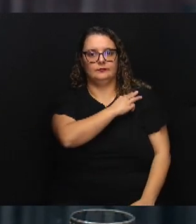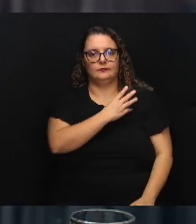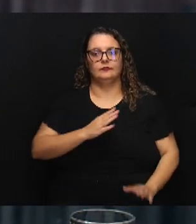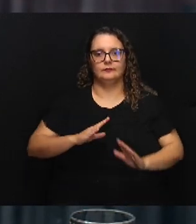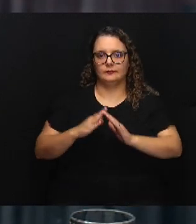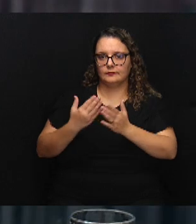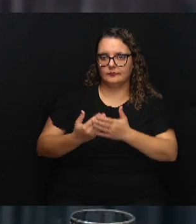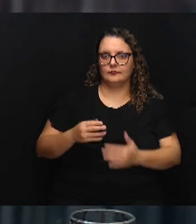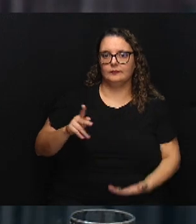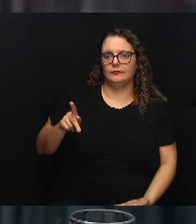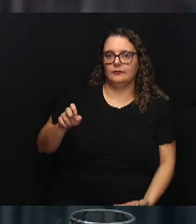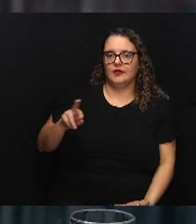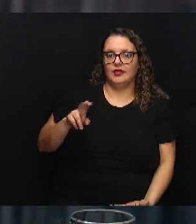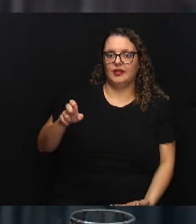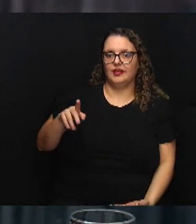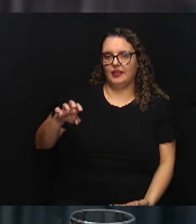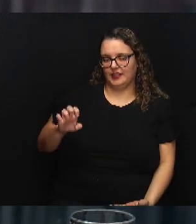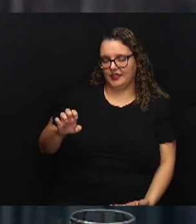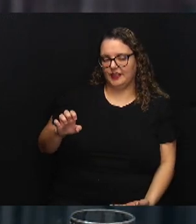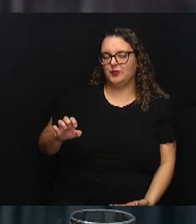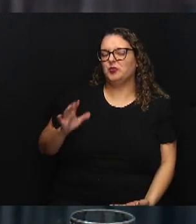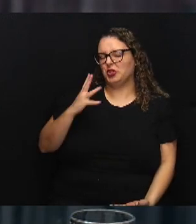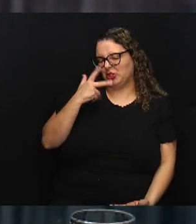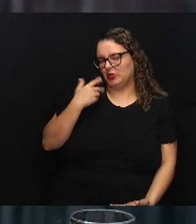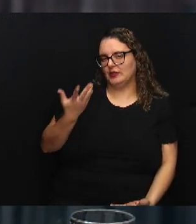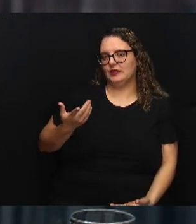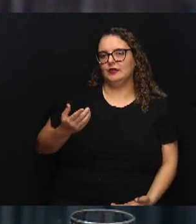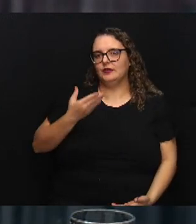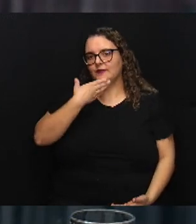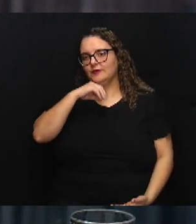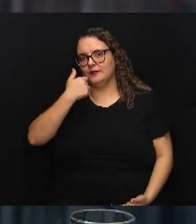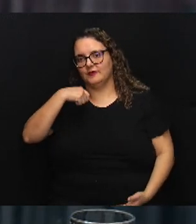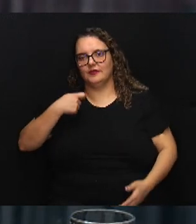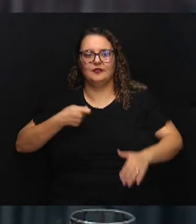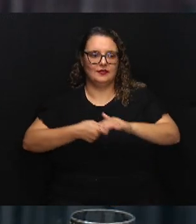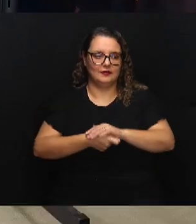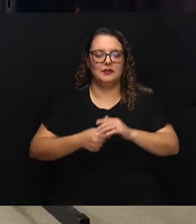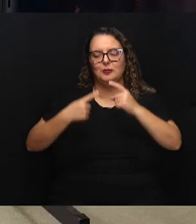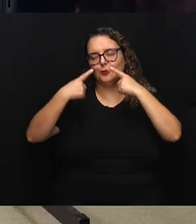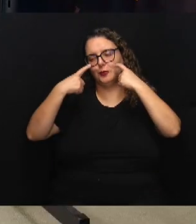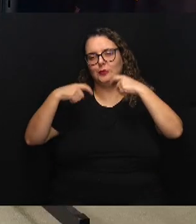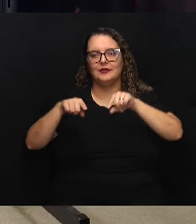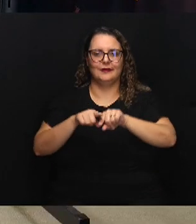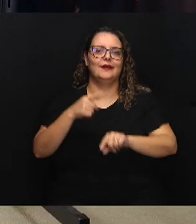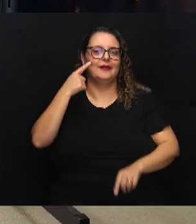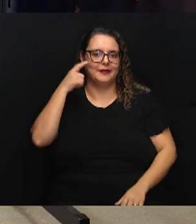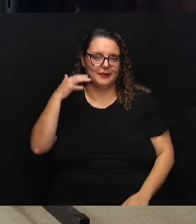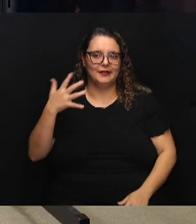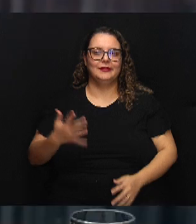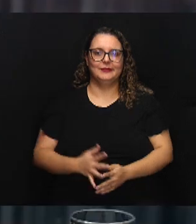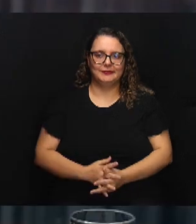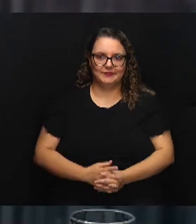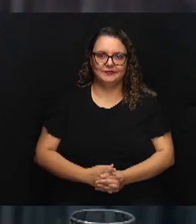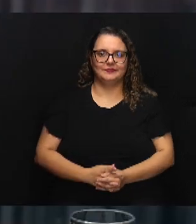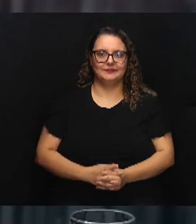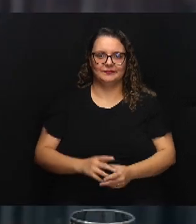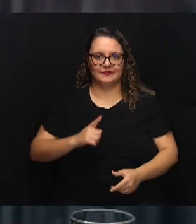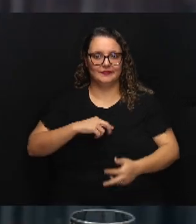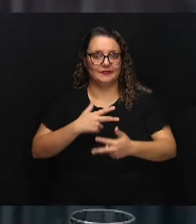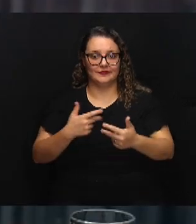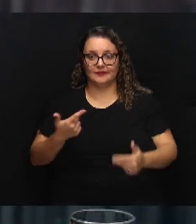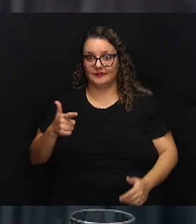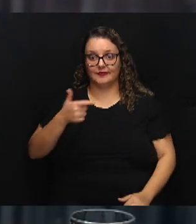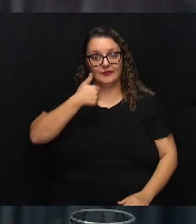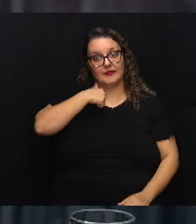chique, porque os pais investem muito, mas eles choram muito lá também. Imagina. Né? Porque tem muita coisa, não tem a mãe